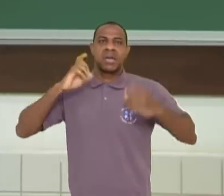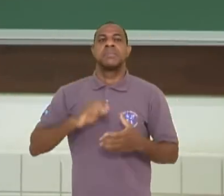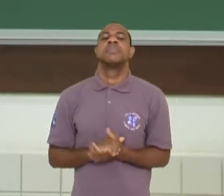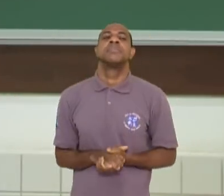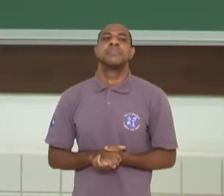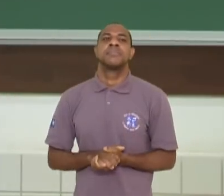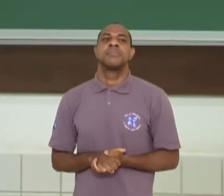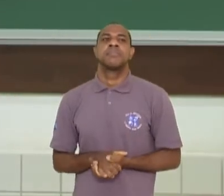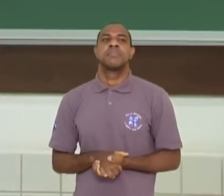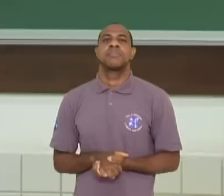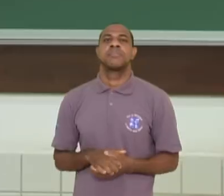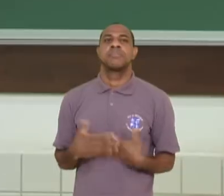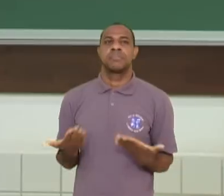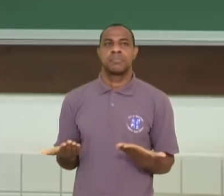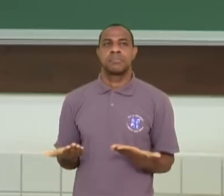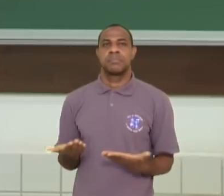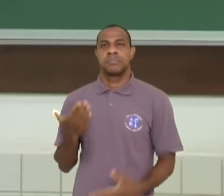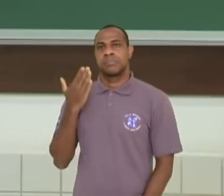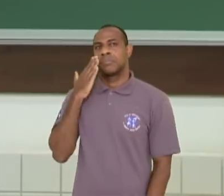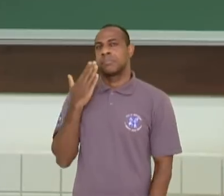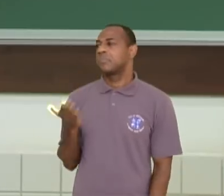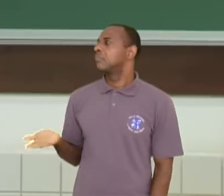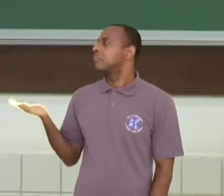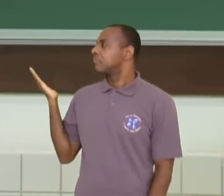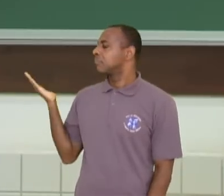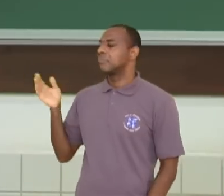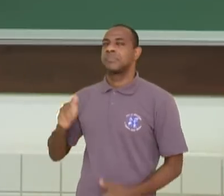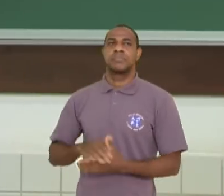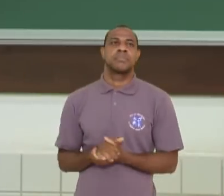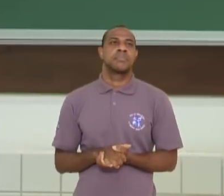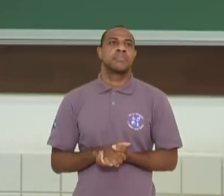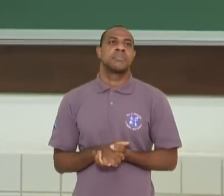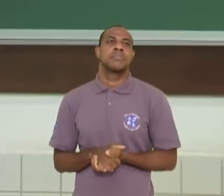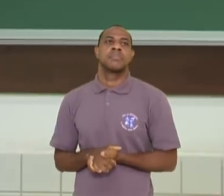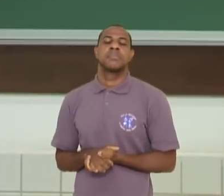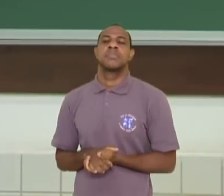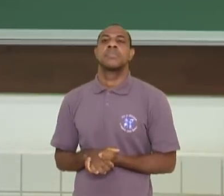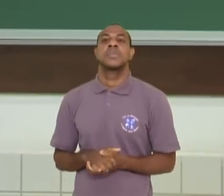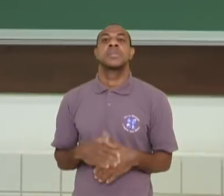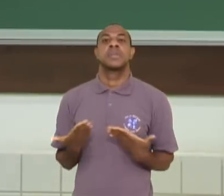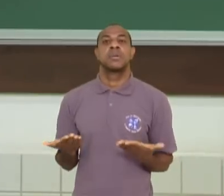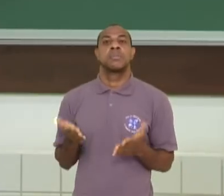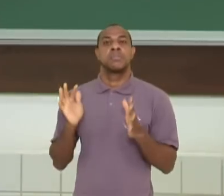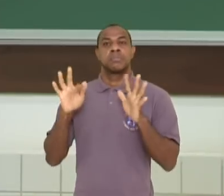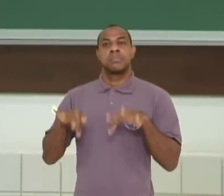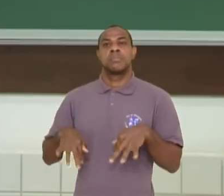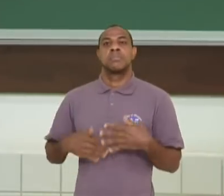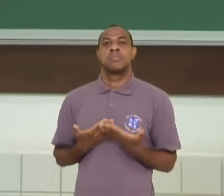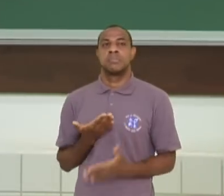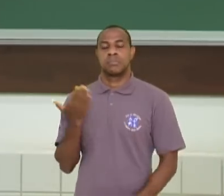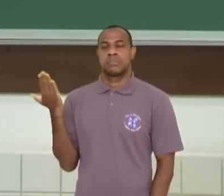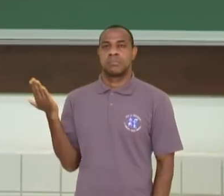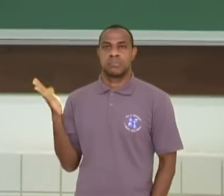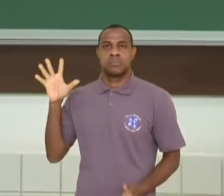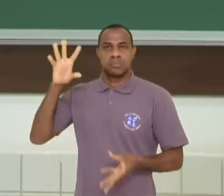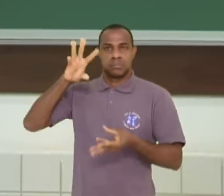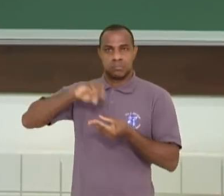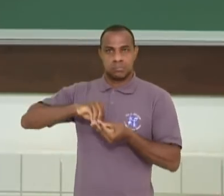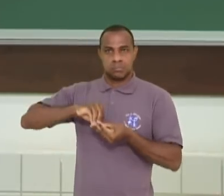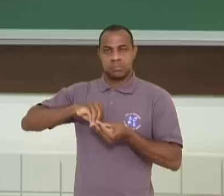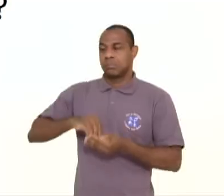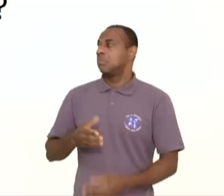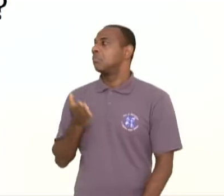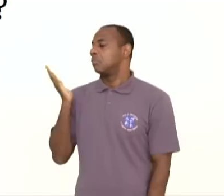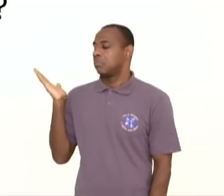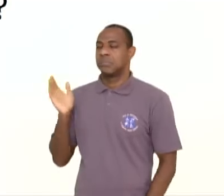pantomima. Tranquilo? Então, a definição aqui da atividade que ficou para vocês. E para fecharmos a nossa aula, então, dentro do quadro Saiba Mais, né? Então você